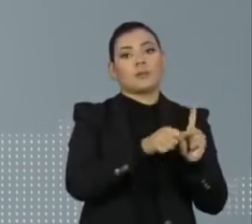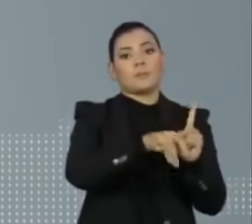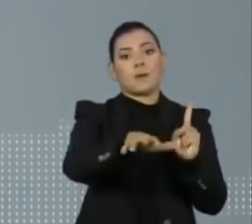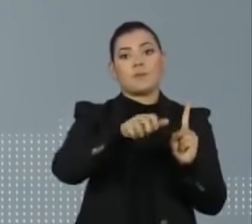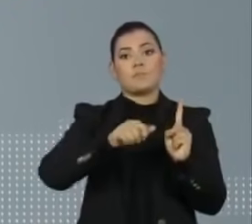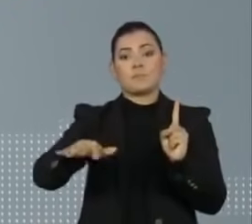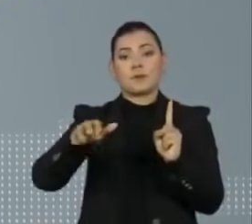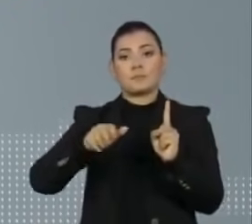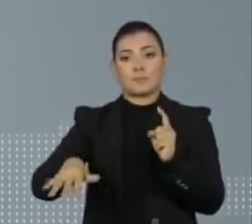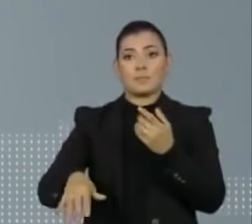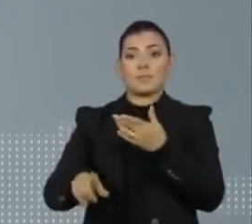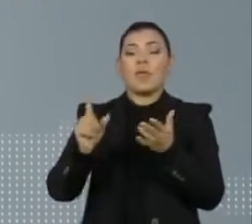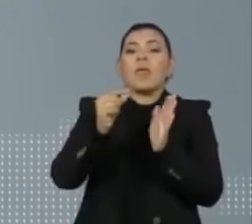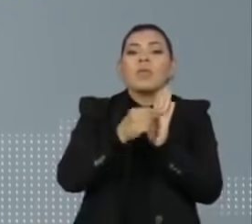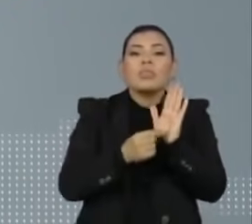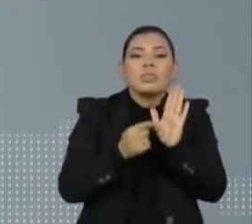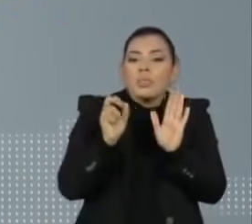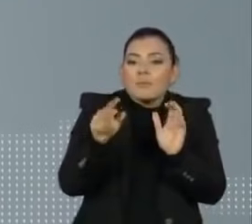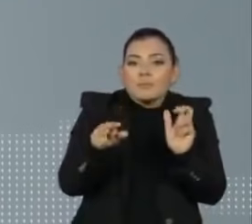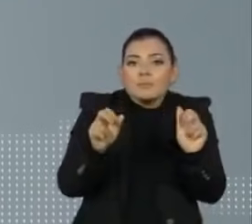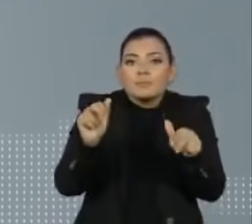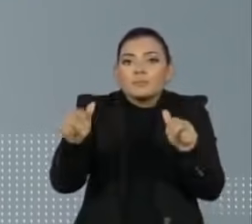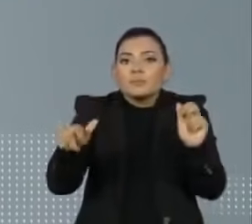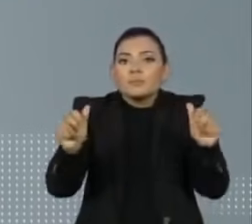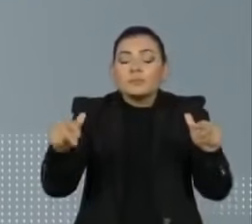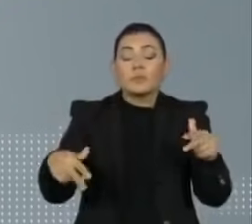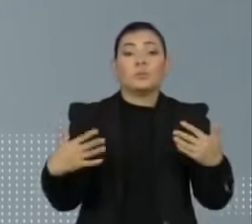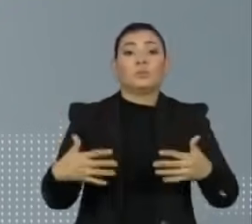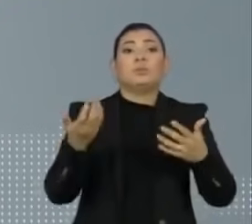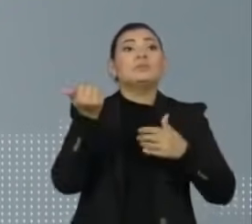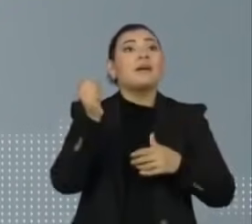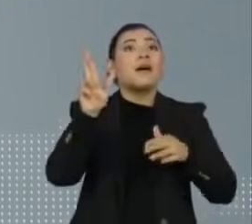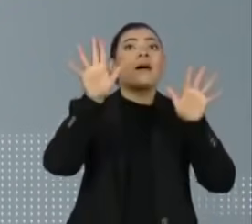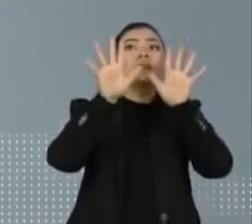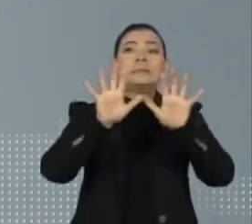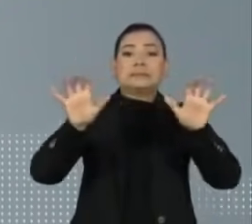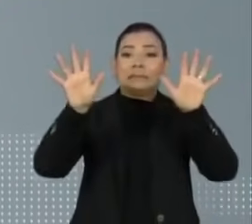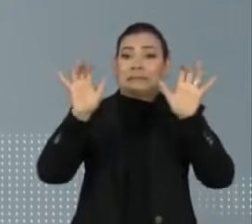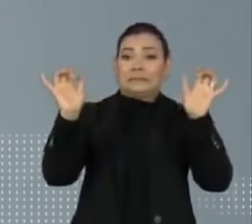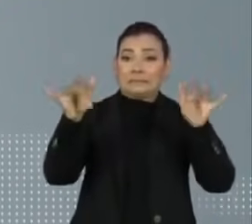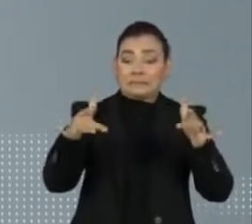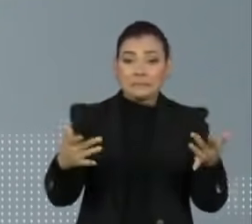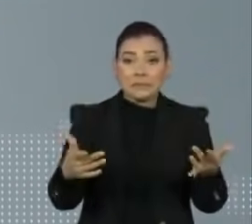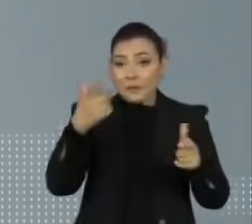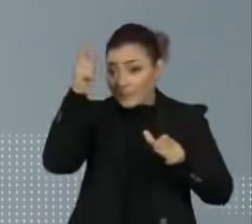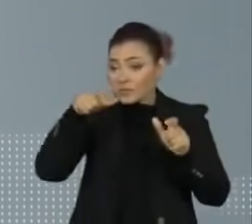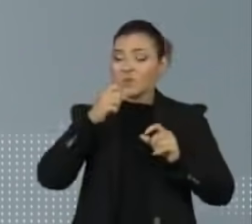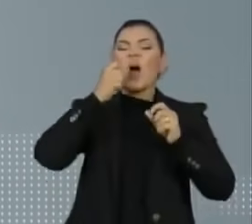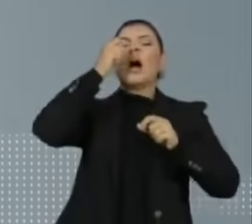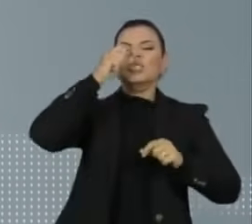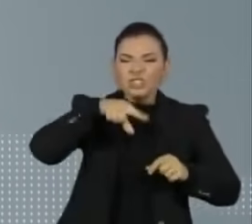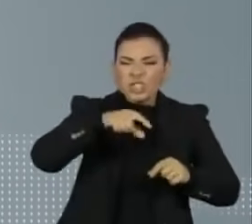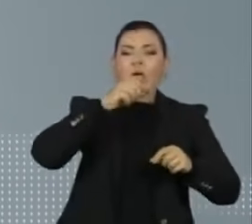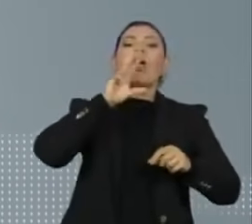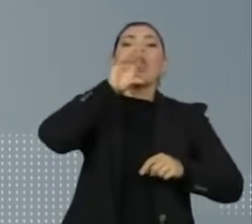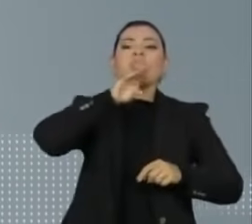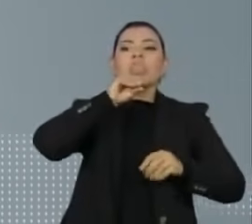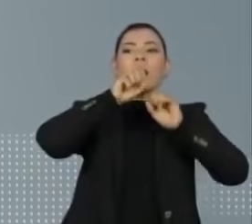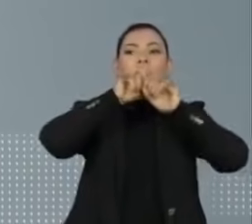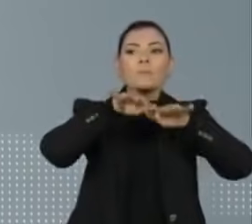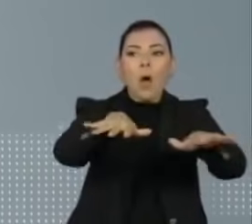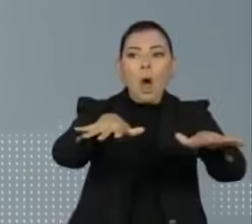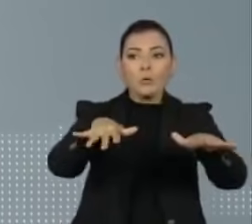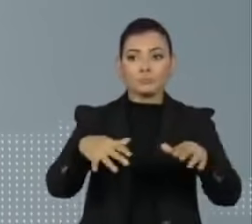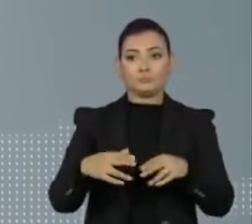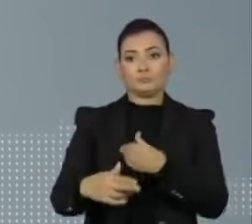por aerosol que são partículas Muito pequenas que ficam em suspensão no ar depois de serem expedidas por alguém contaminado a transmissão